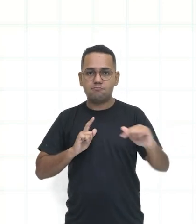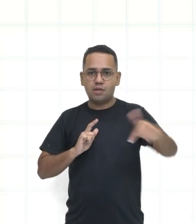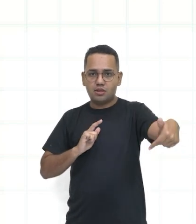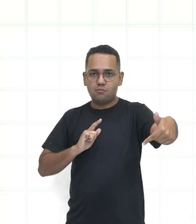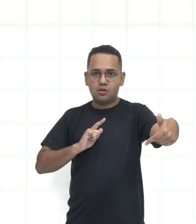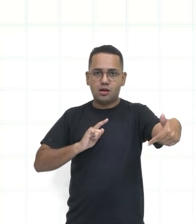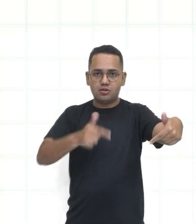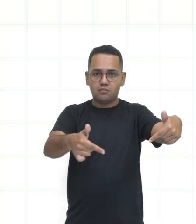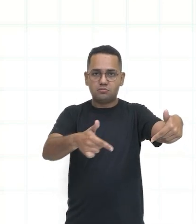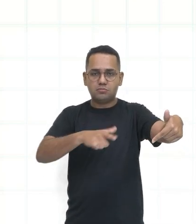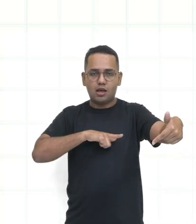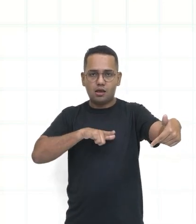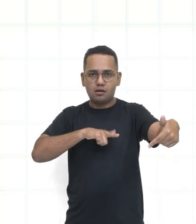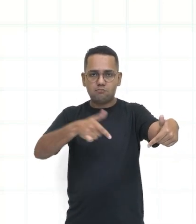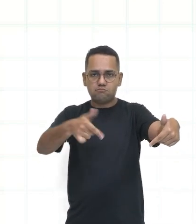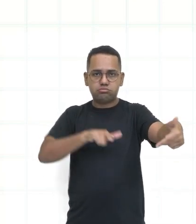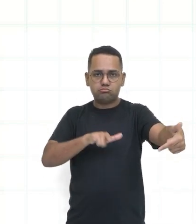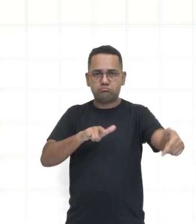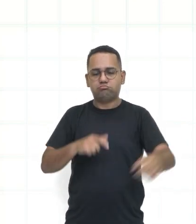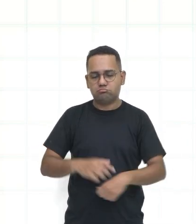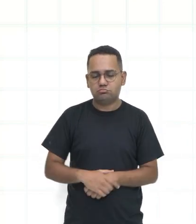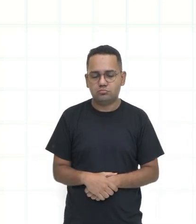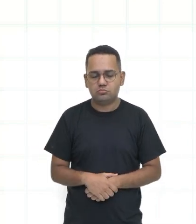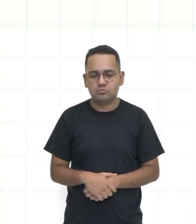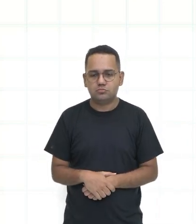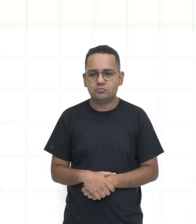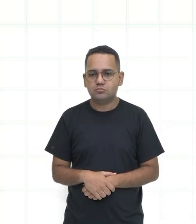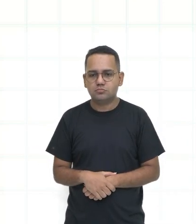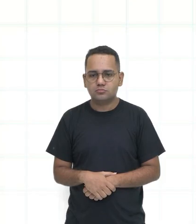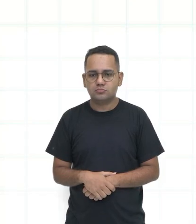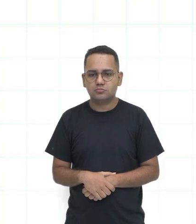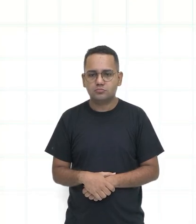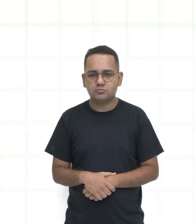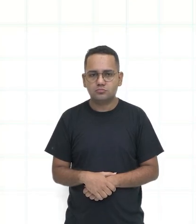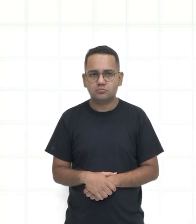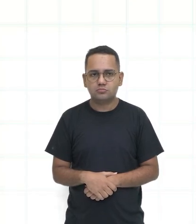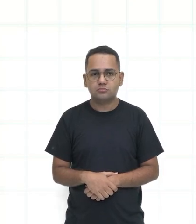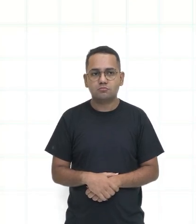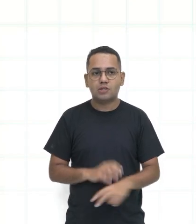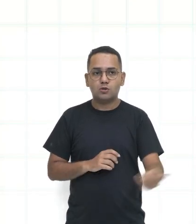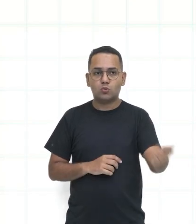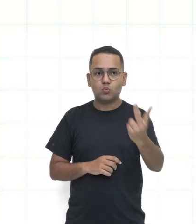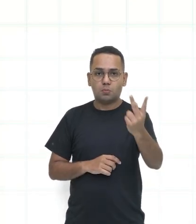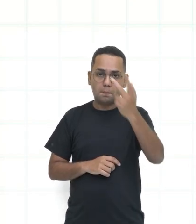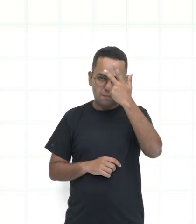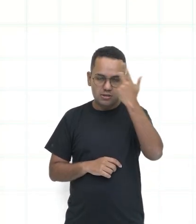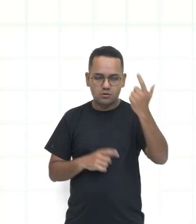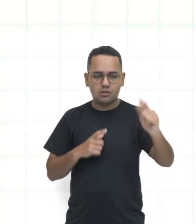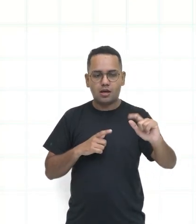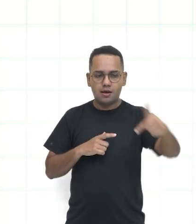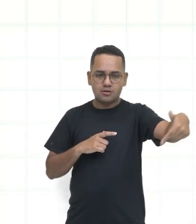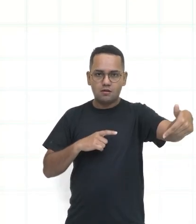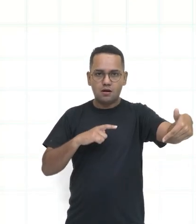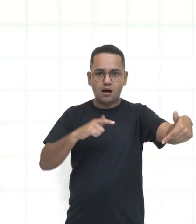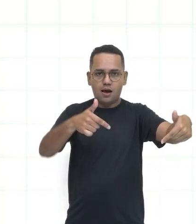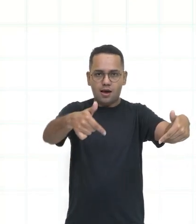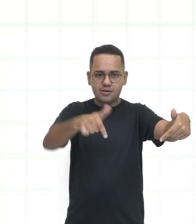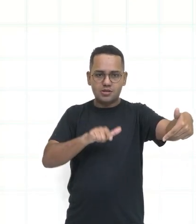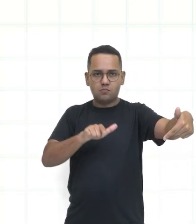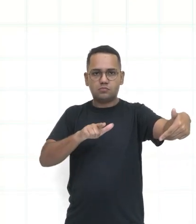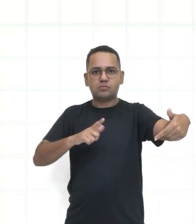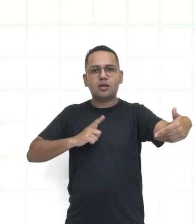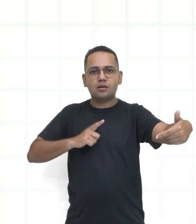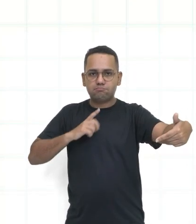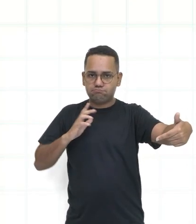each other quando eu estiver falando de uma ação recíproca entre duas pessoas, dois objetos, dois indivíduos,